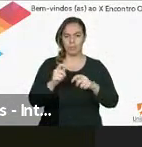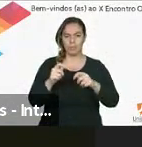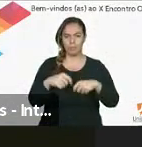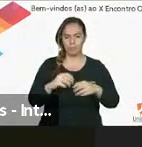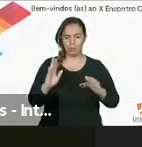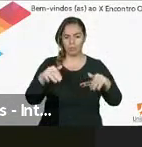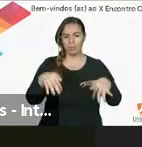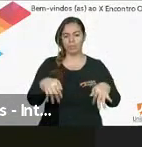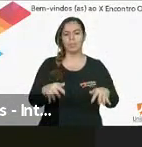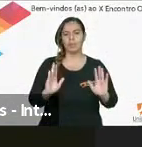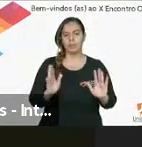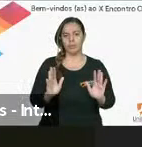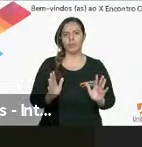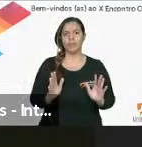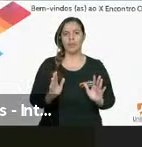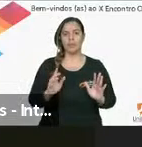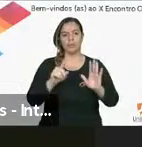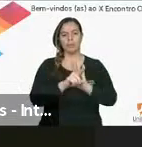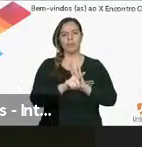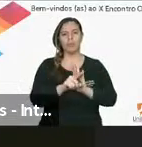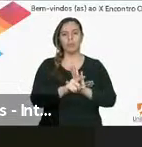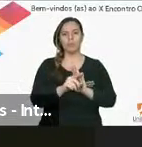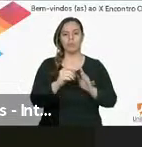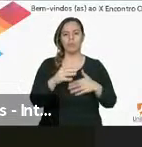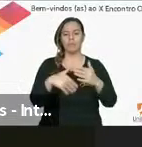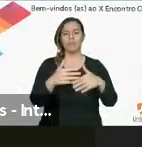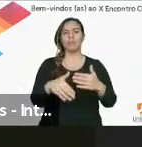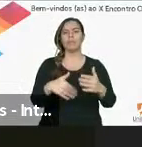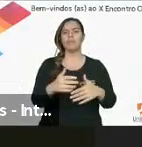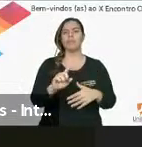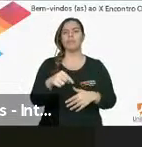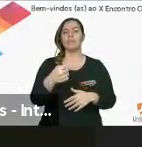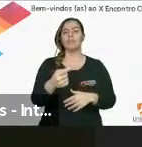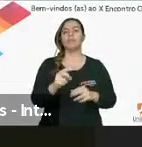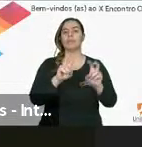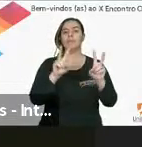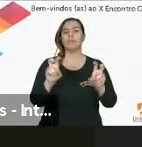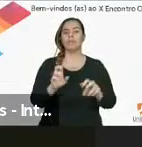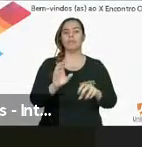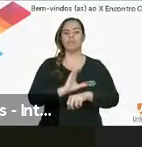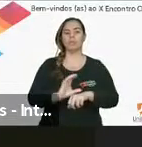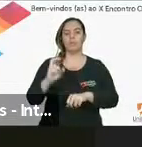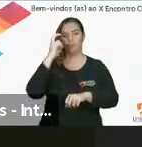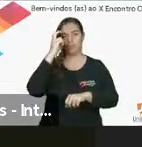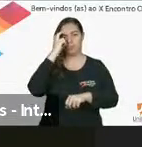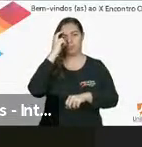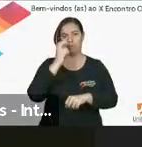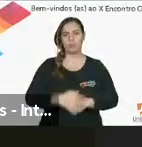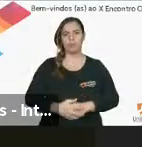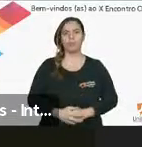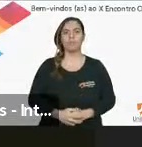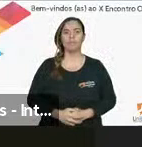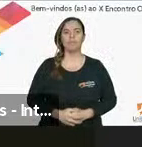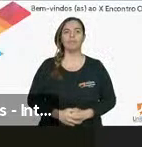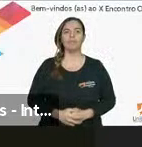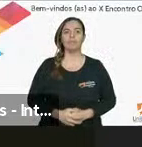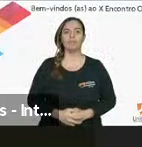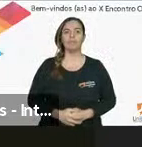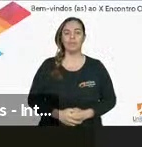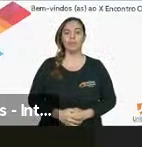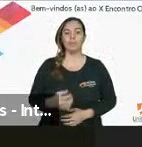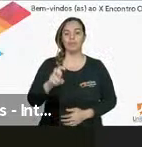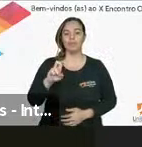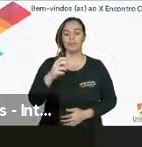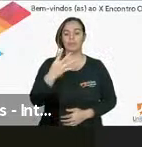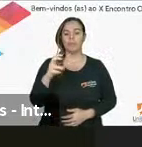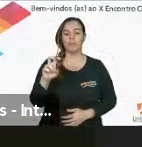aqui, já deixar para a pergunta, ou ir avançar um pouquinho mais falando de cultura? São 17 horas e 45